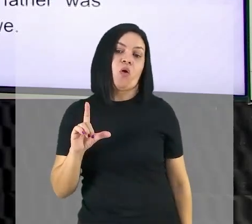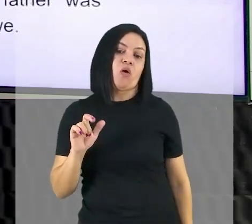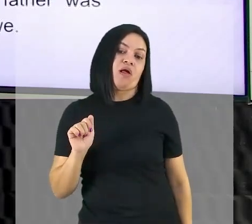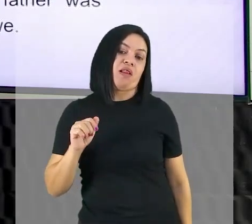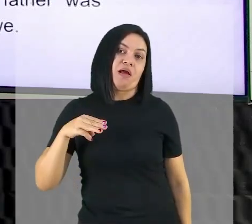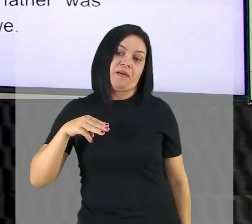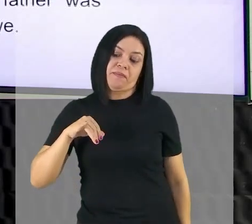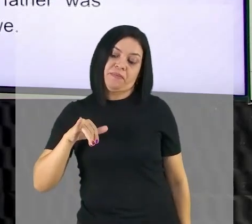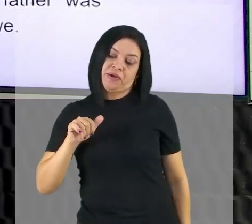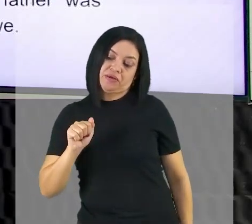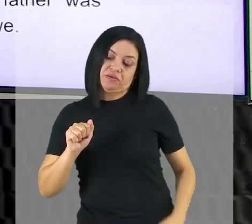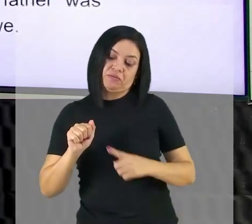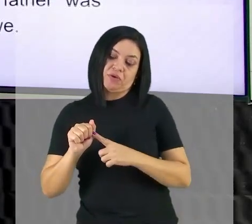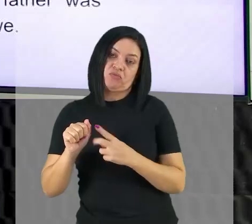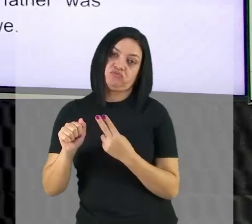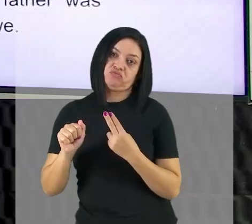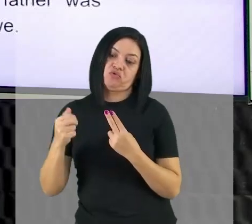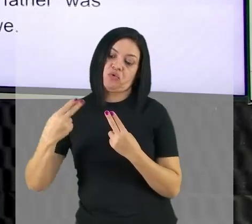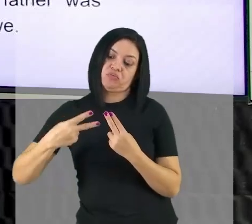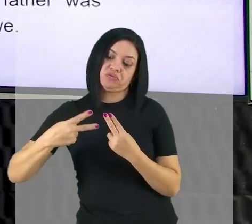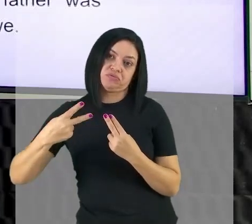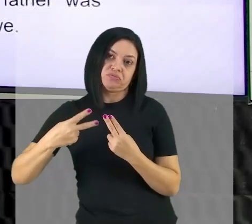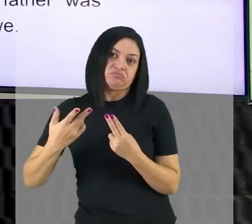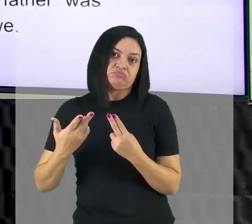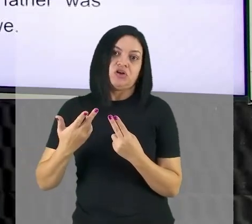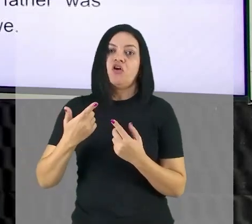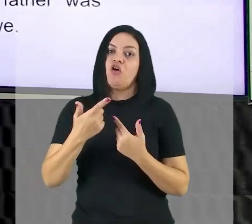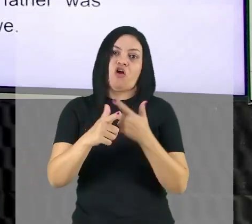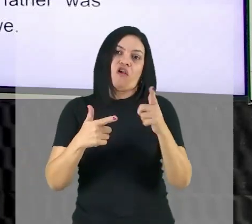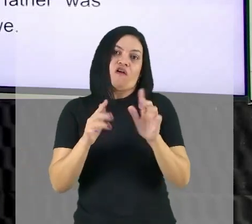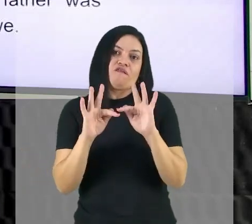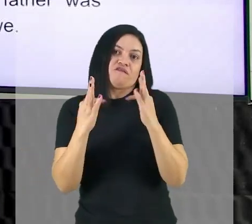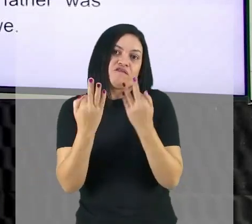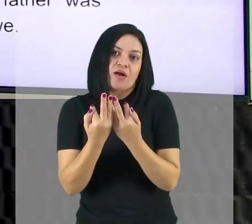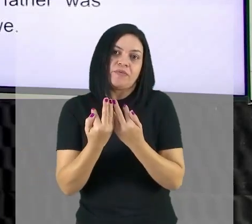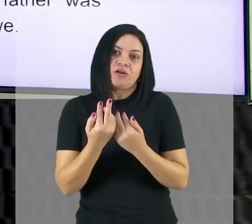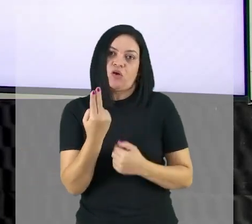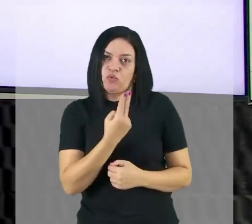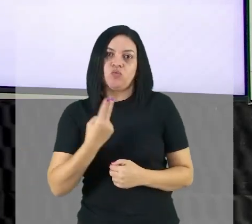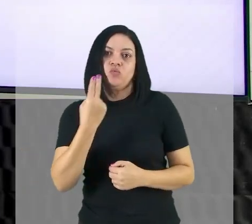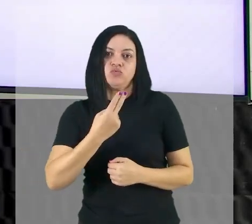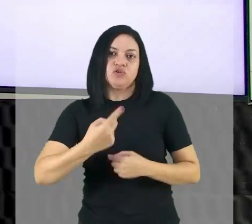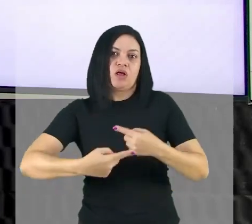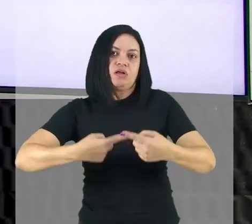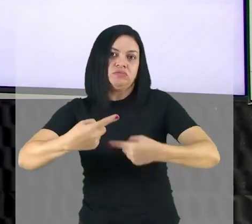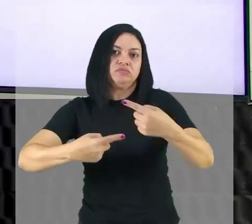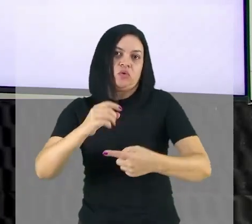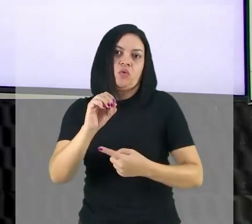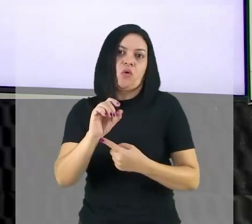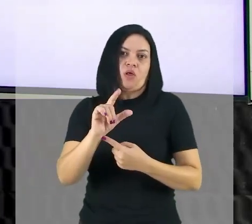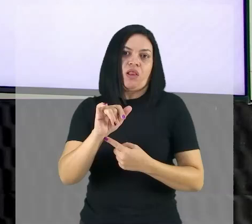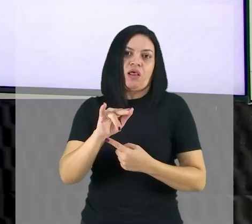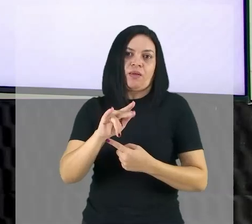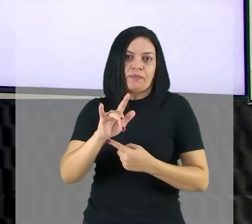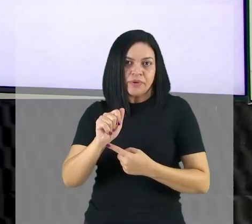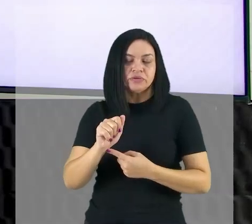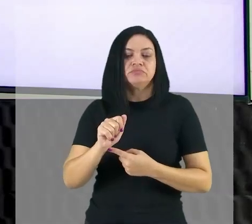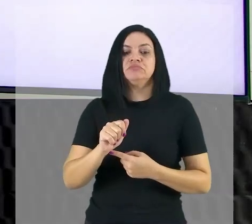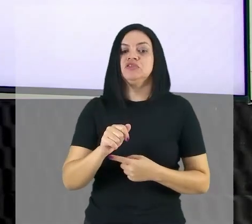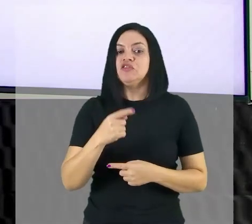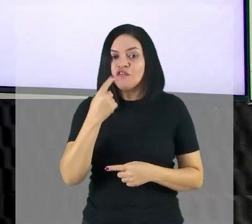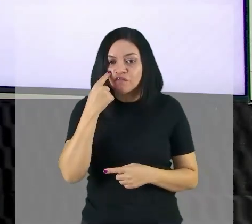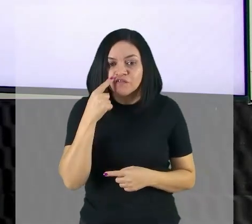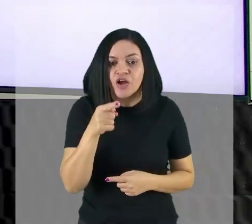e seguiu em frente. E assim o restante da família também continuou fazendo. Ou seja, pela indicação que a